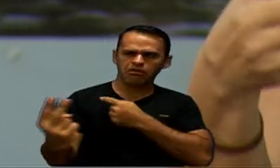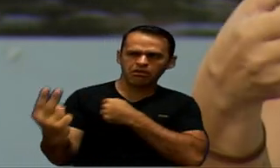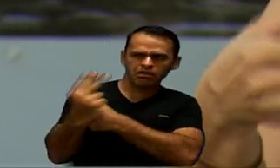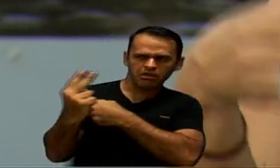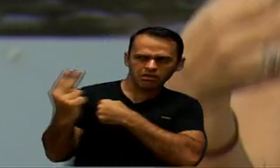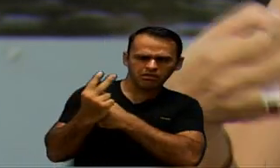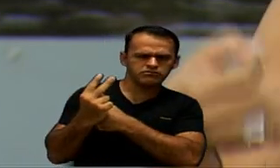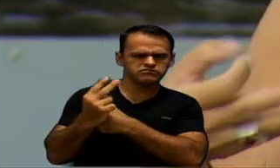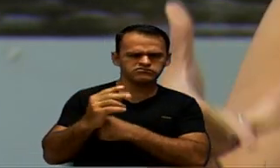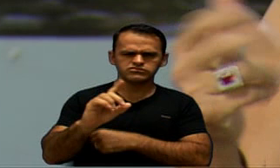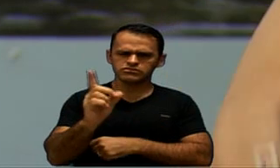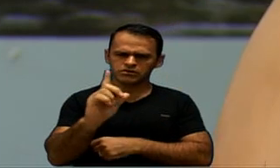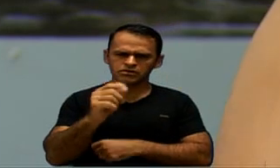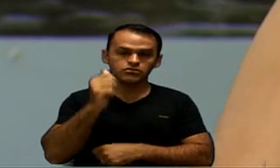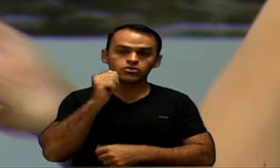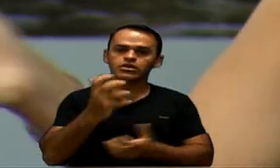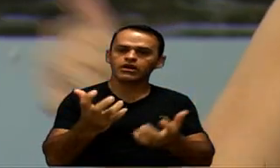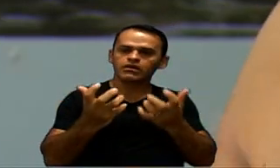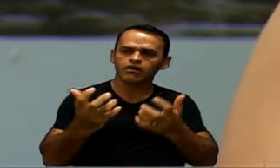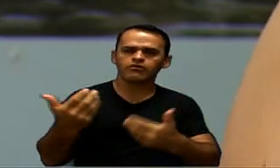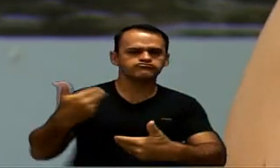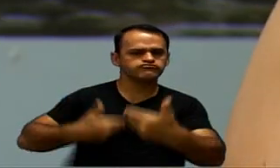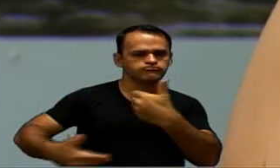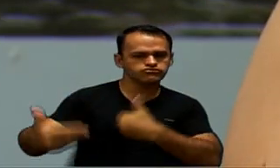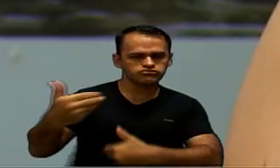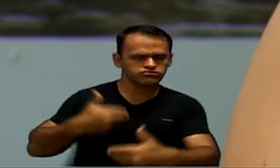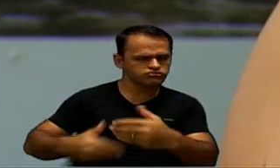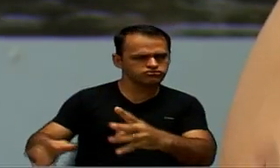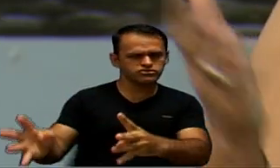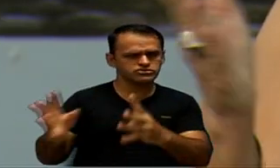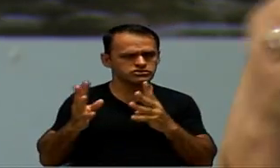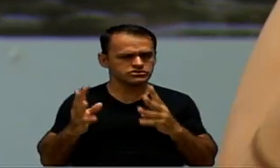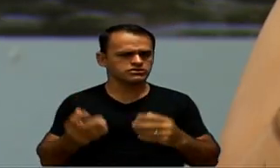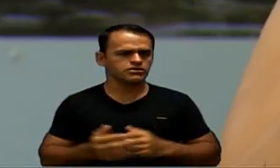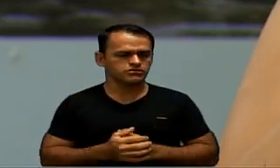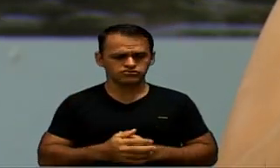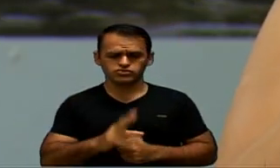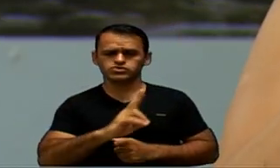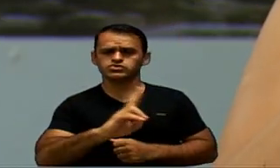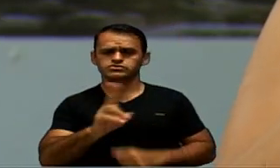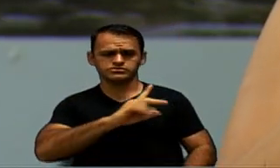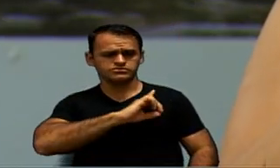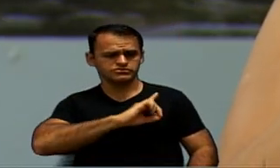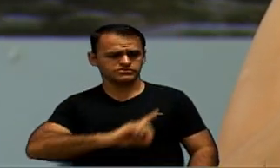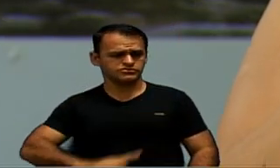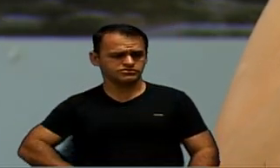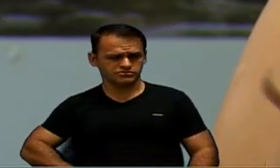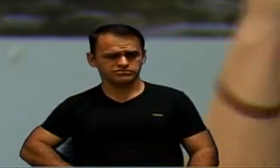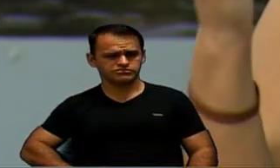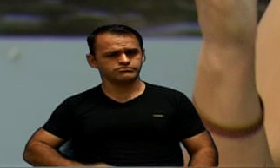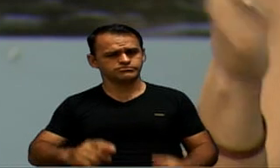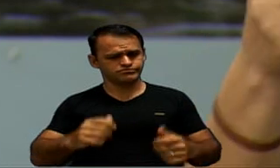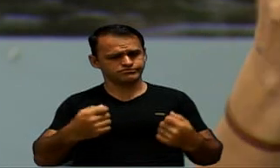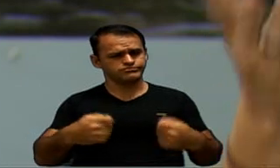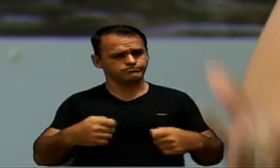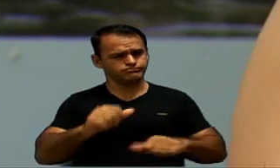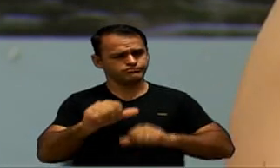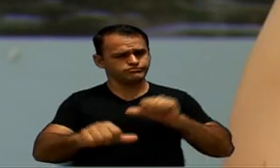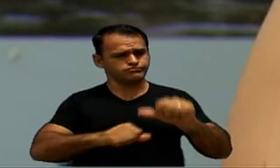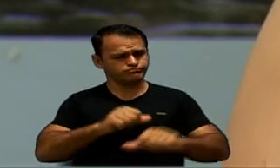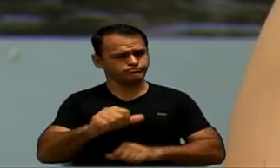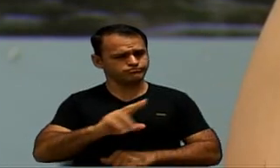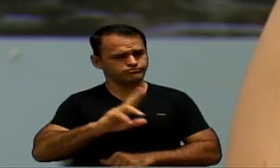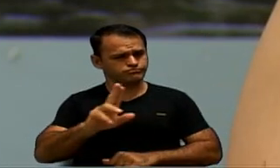ser bem atendida. Tinha que mudar o nome também, viu, Yara? Não só o termo. Porém, a gente sabe que